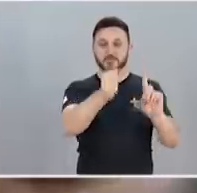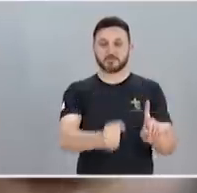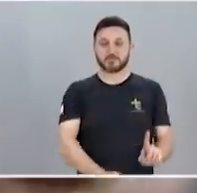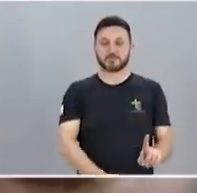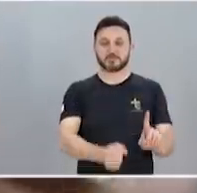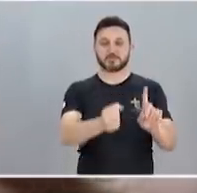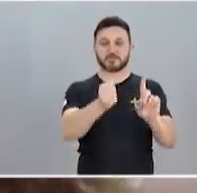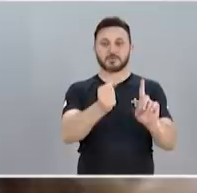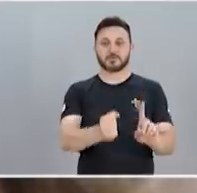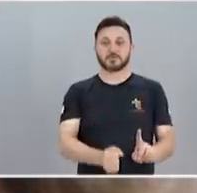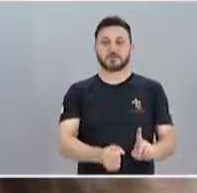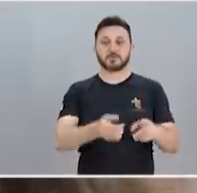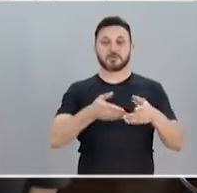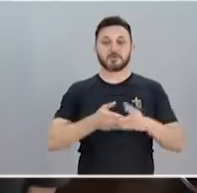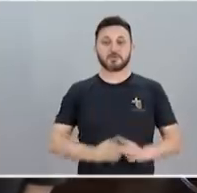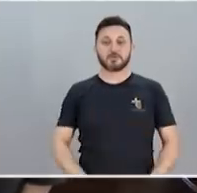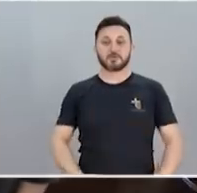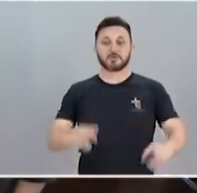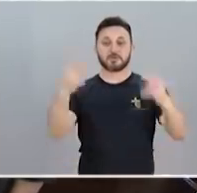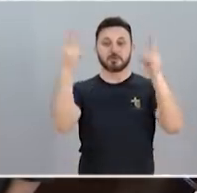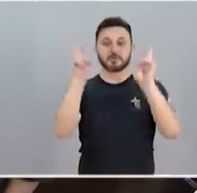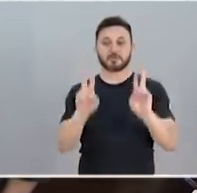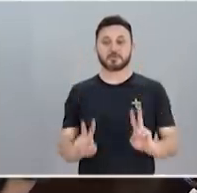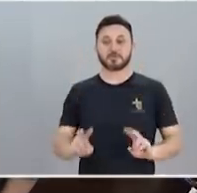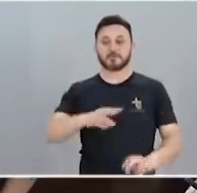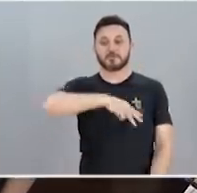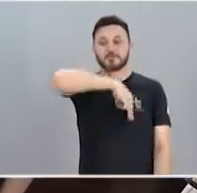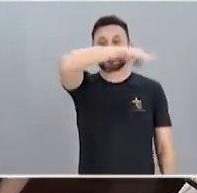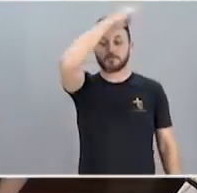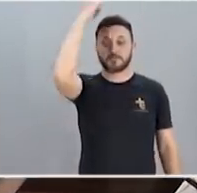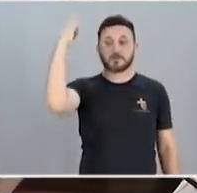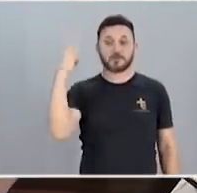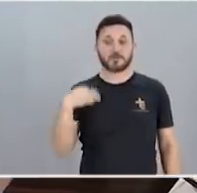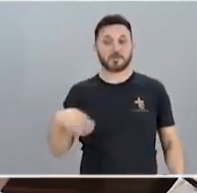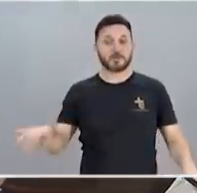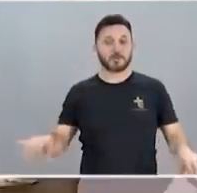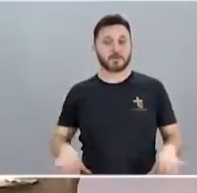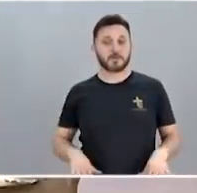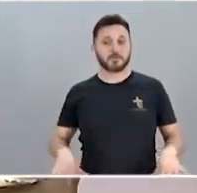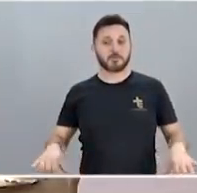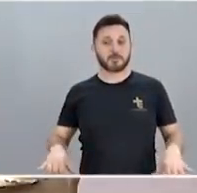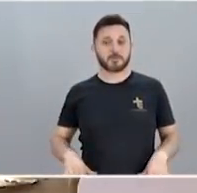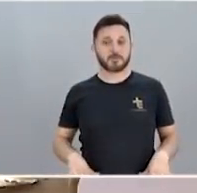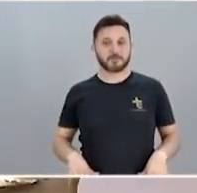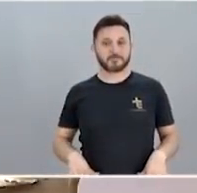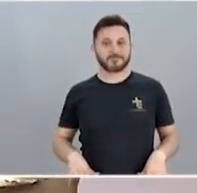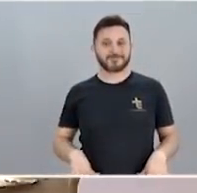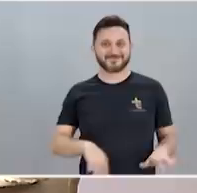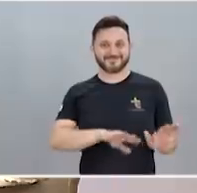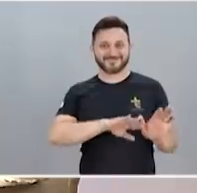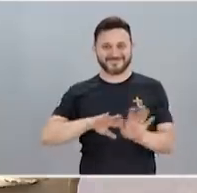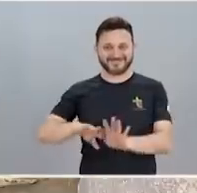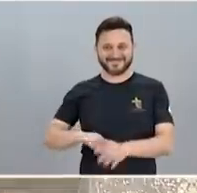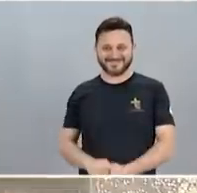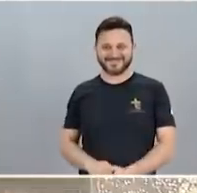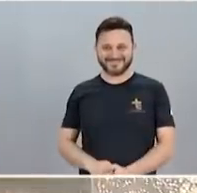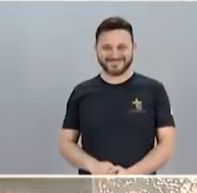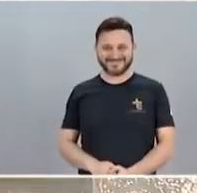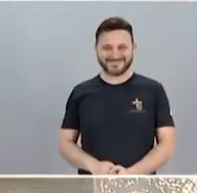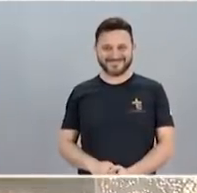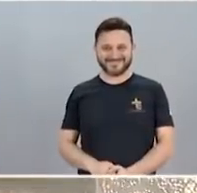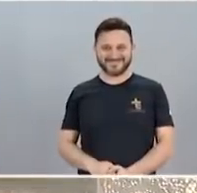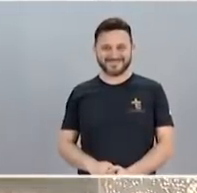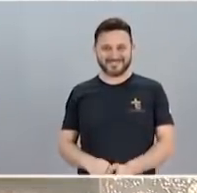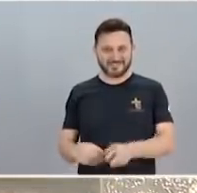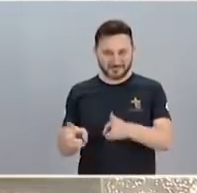do Espírito Santo, nasceu da Virgem Maria. Você percebeu como é complicado? Vamos